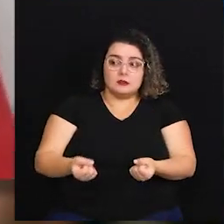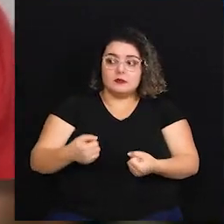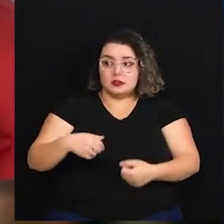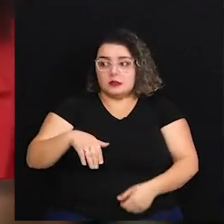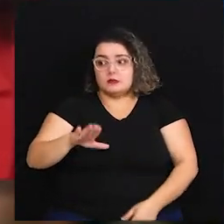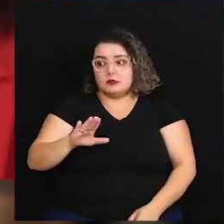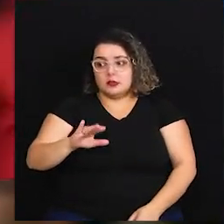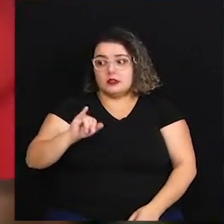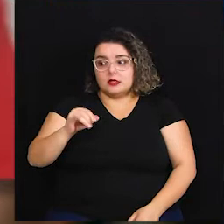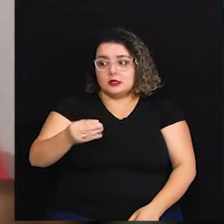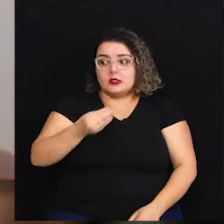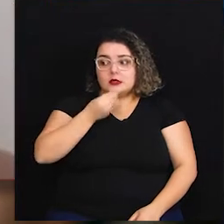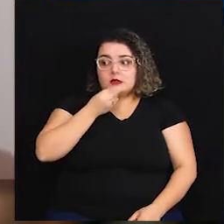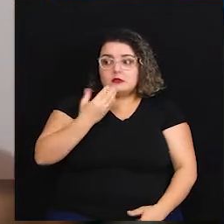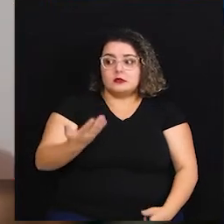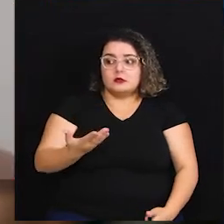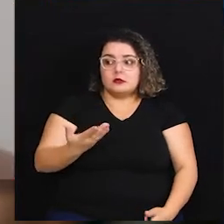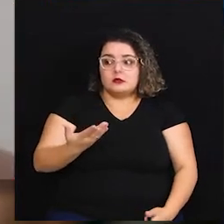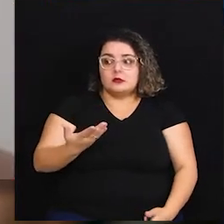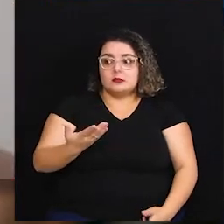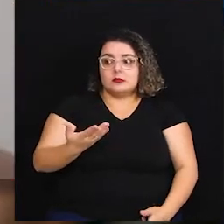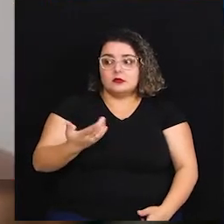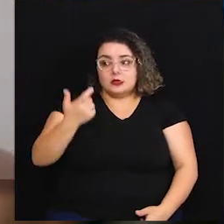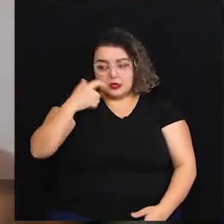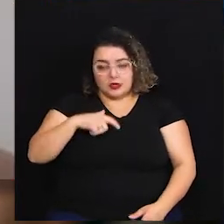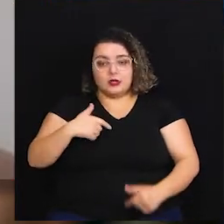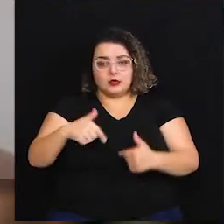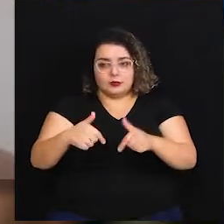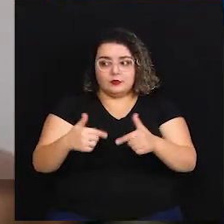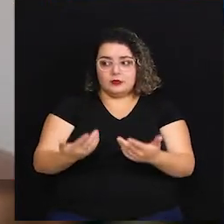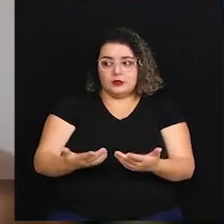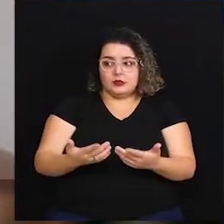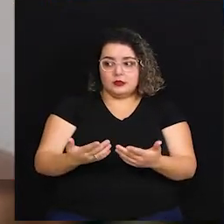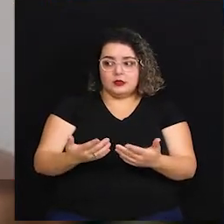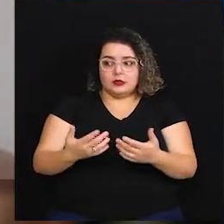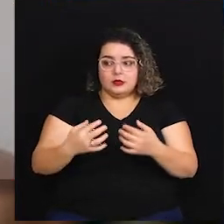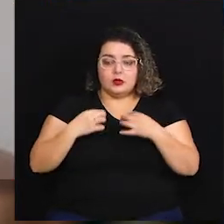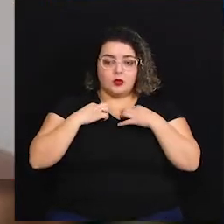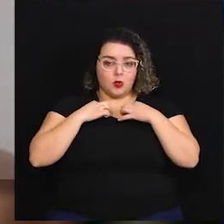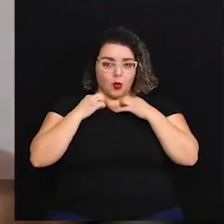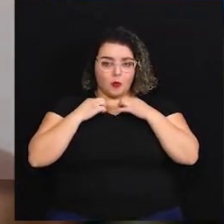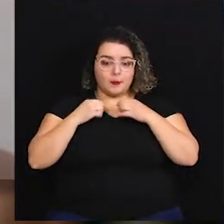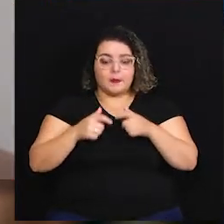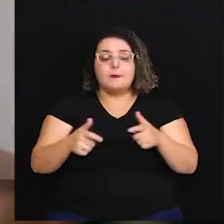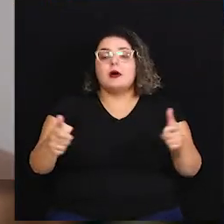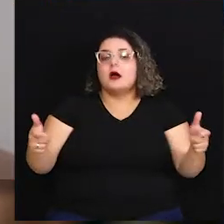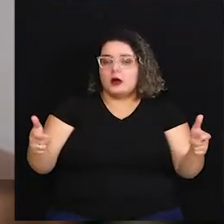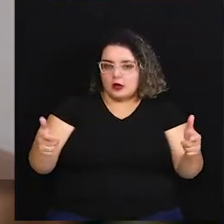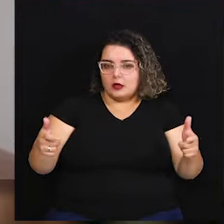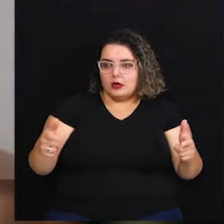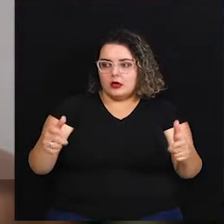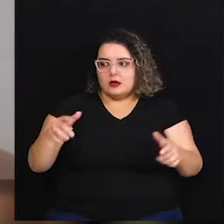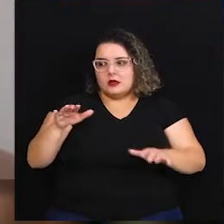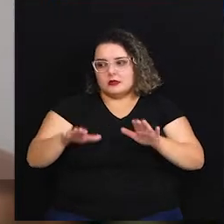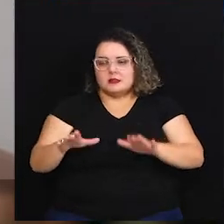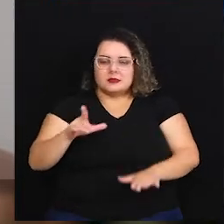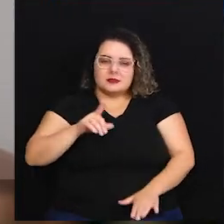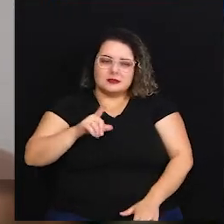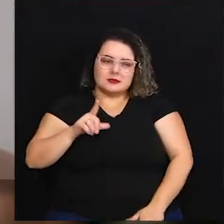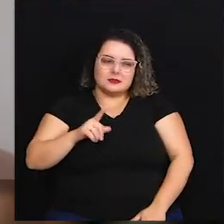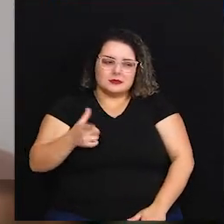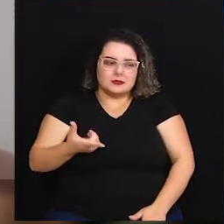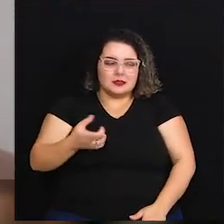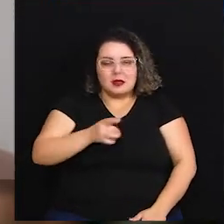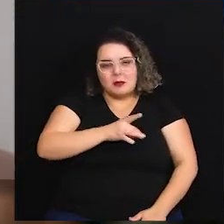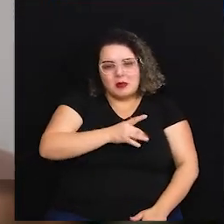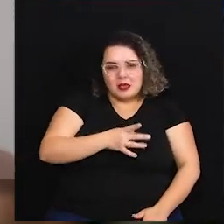mais oportunidades ainda mais como eu trabalho com peças maiores, muitas clientes têm receio de fazer a compra